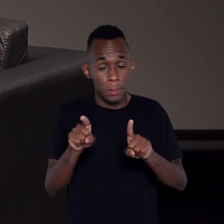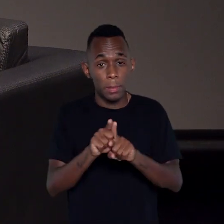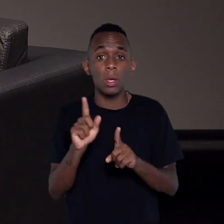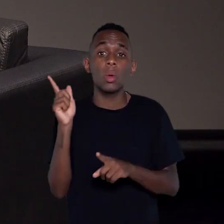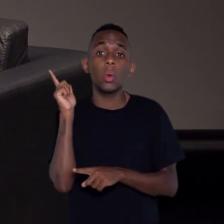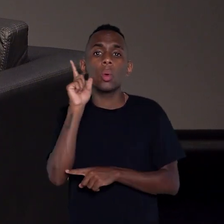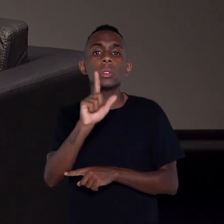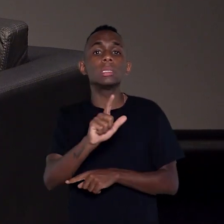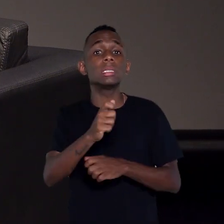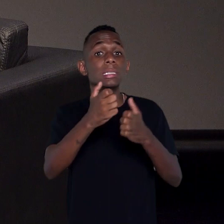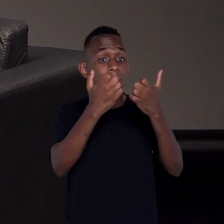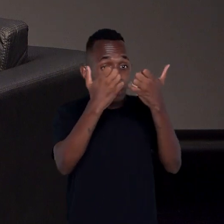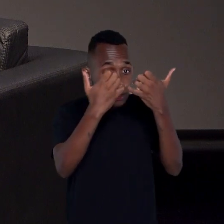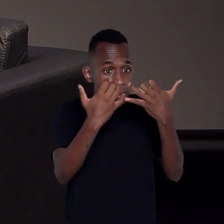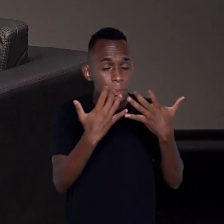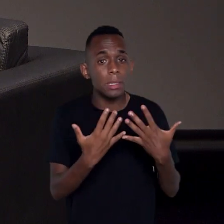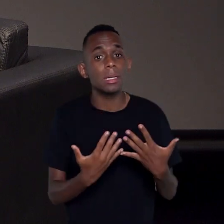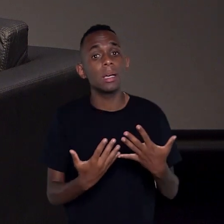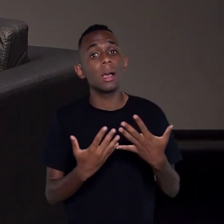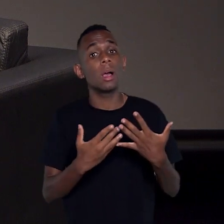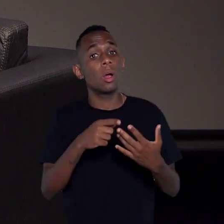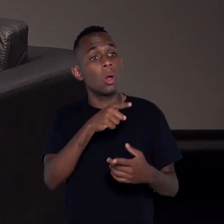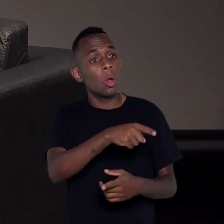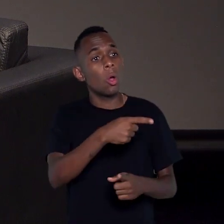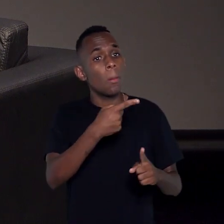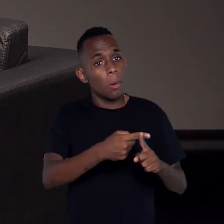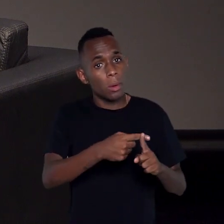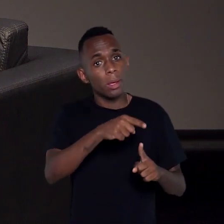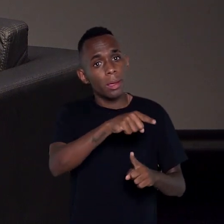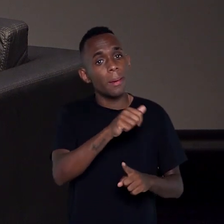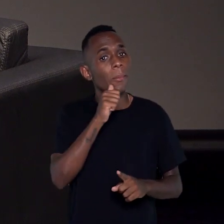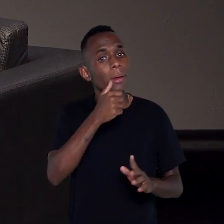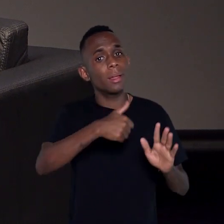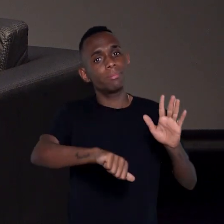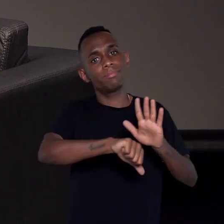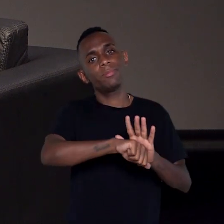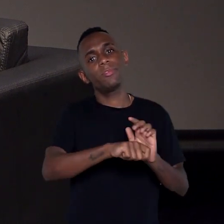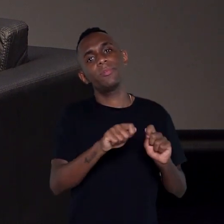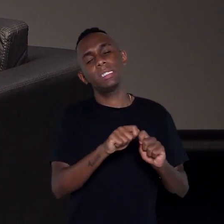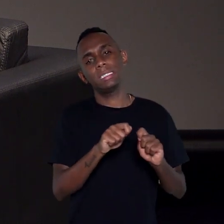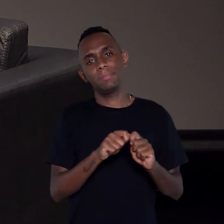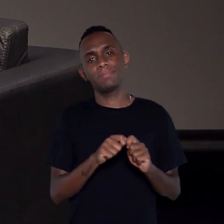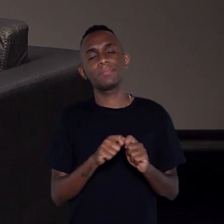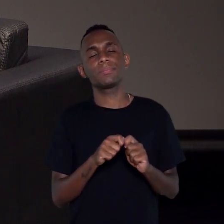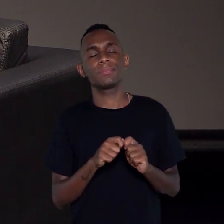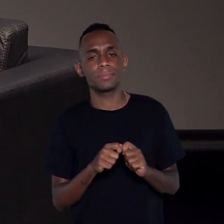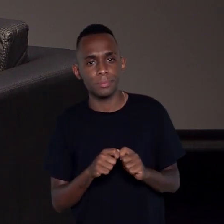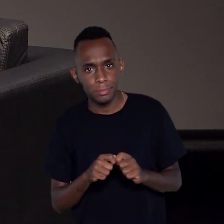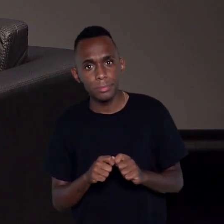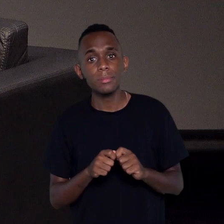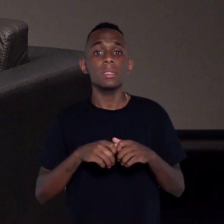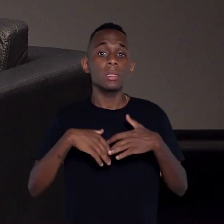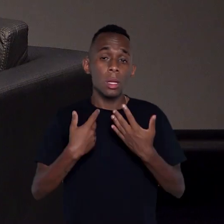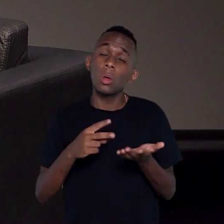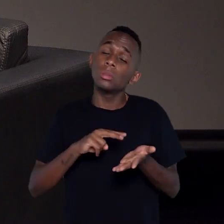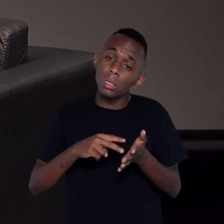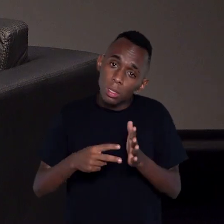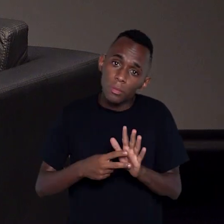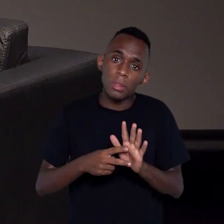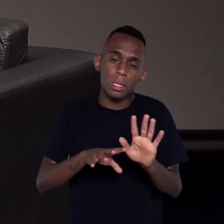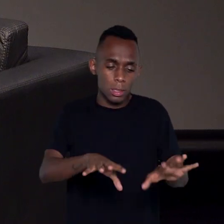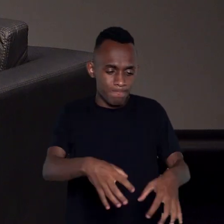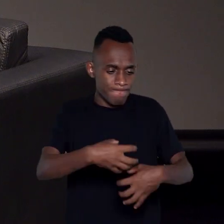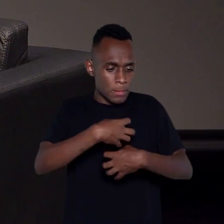inclusive, conseguir justificar as suas razões para cometer aquele ato. E isso é esse poder